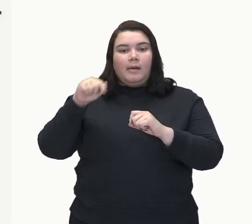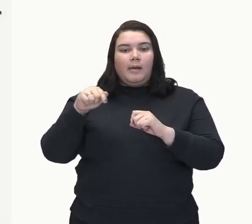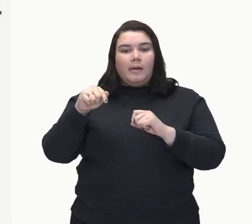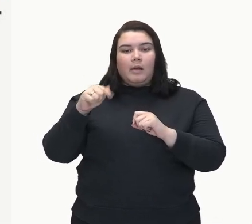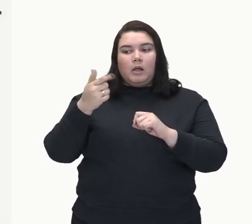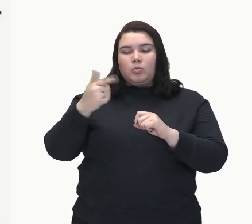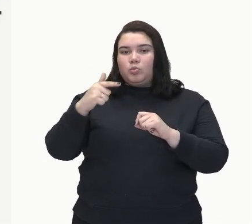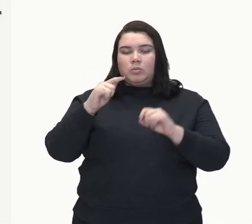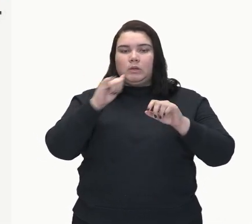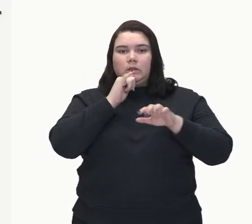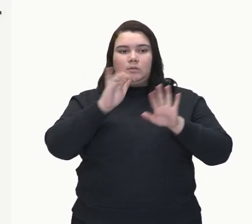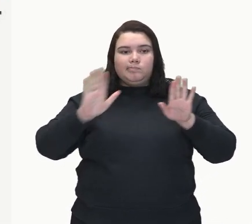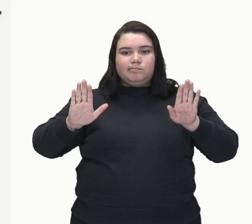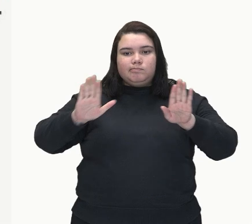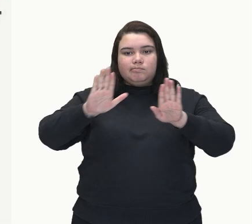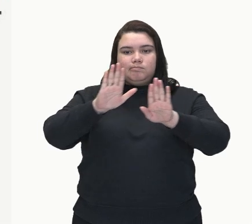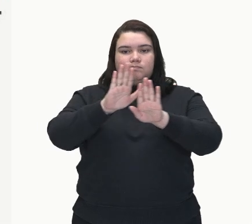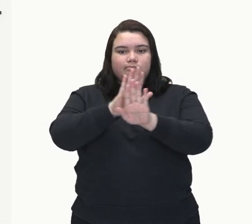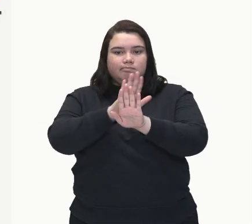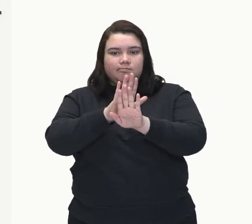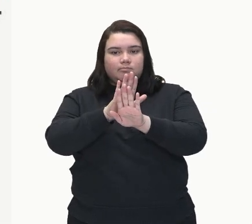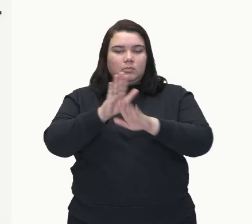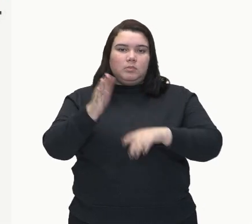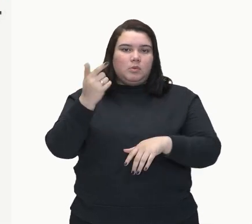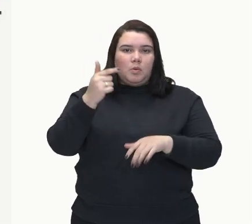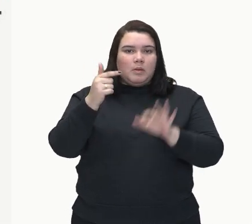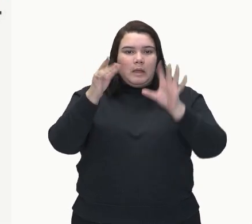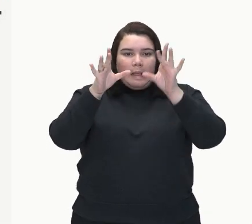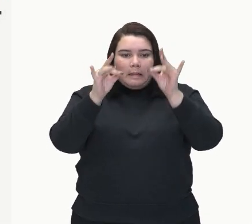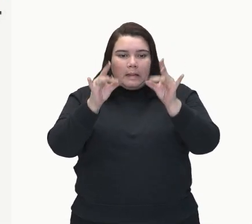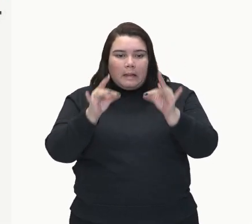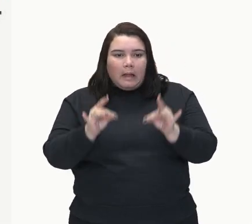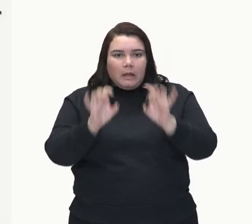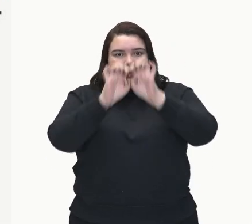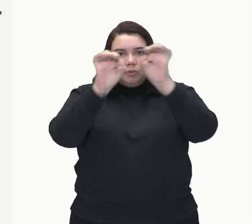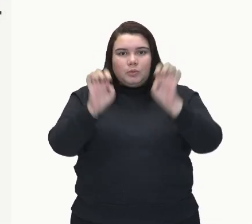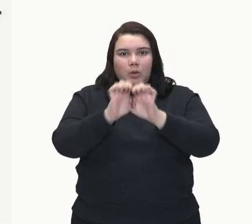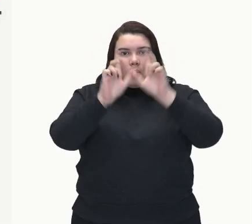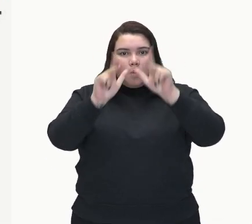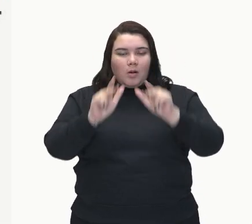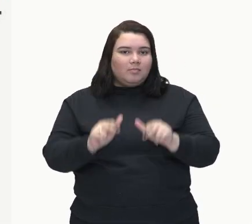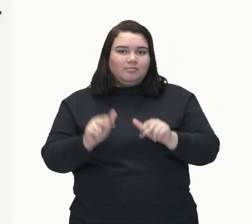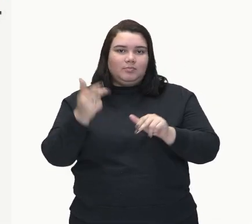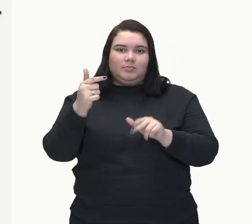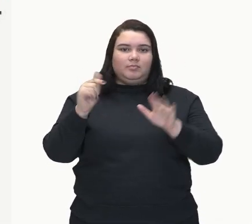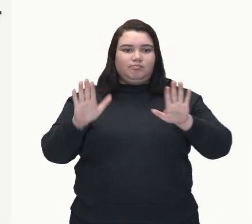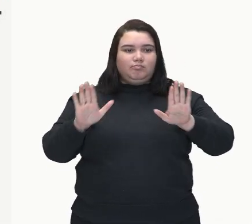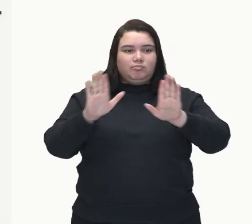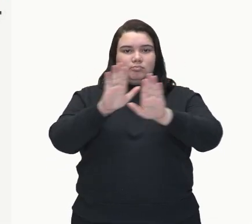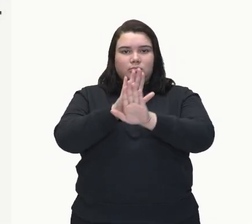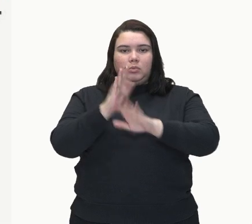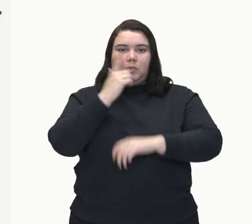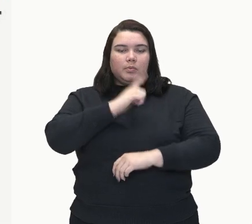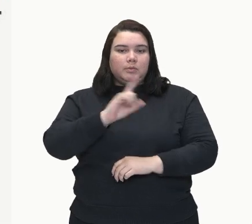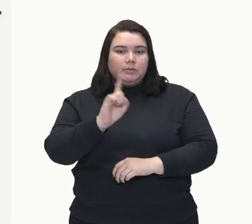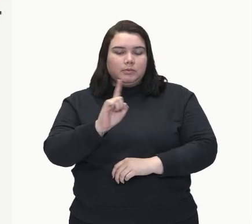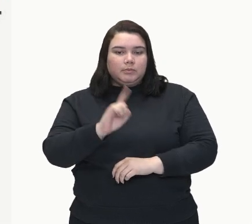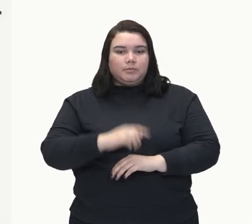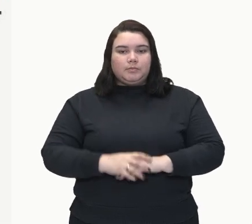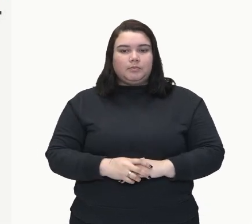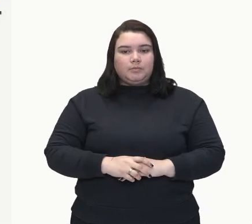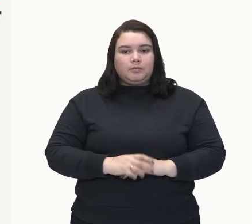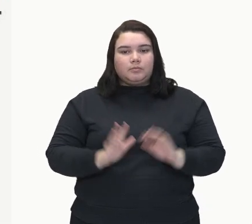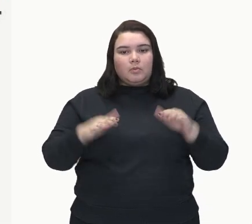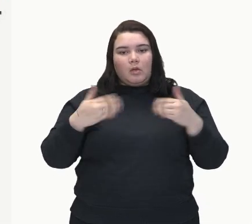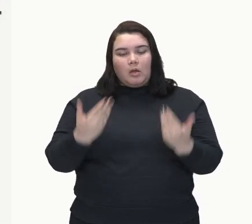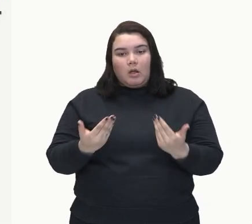vão se sobrepor essas outras ramificações aí, esses outros ligantes do carbono. Então, se elas não